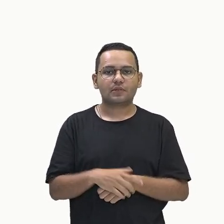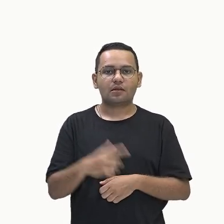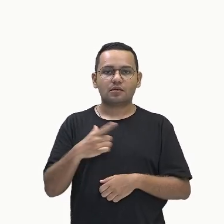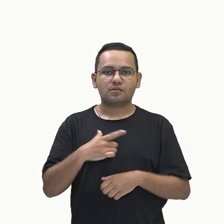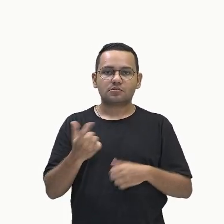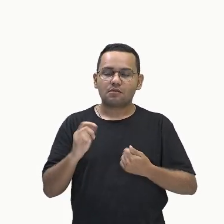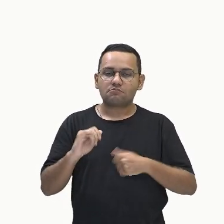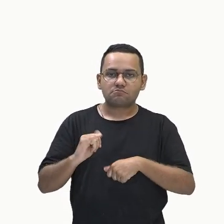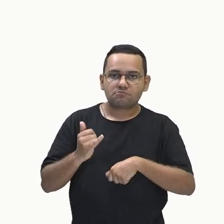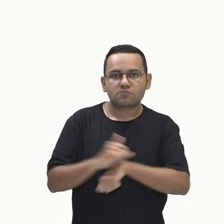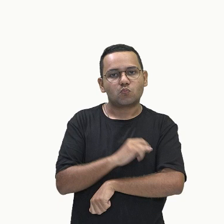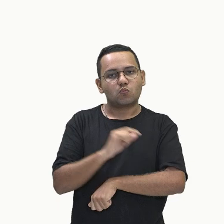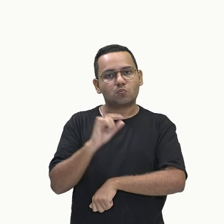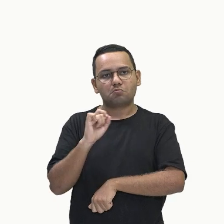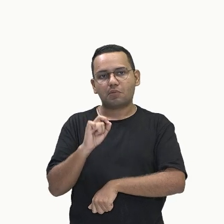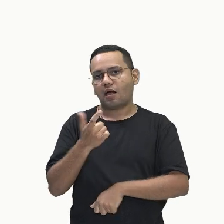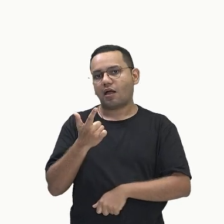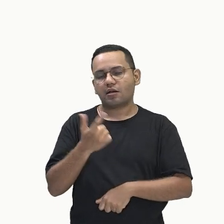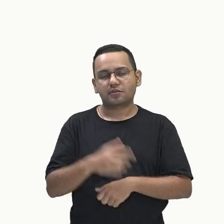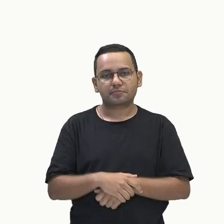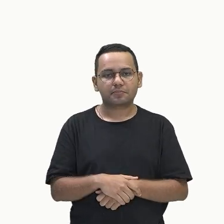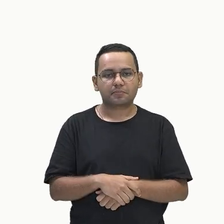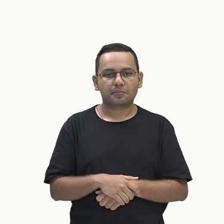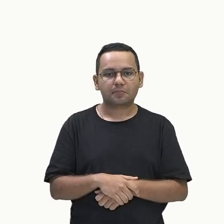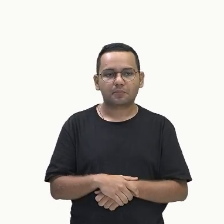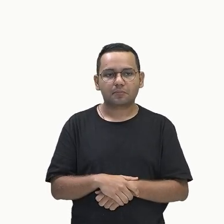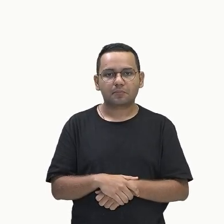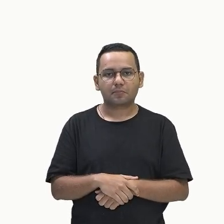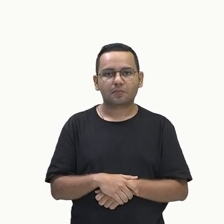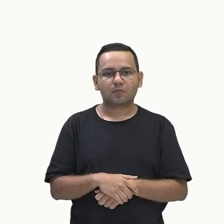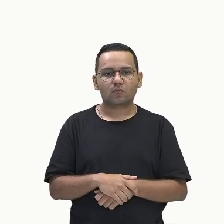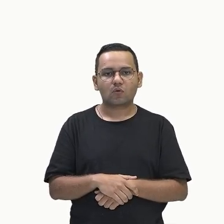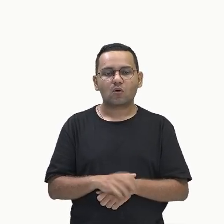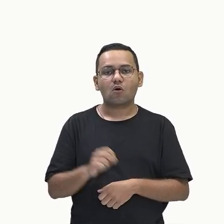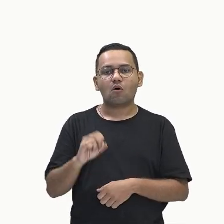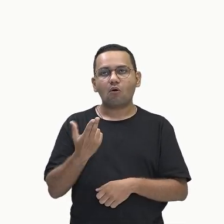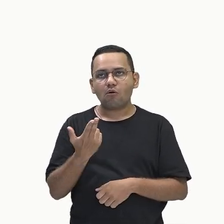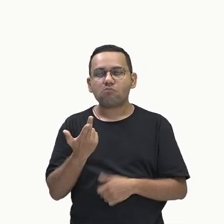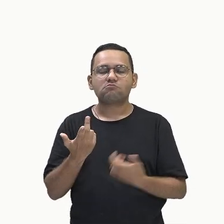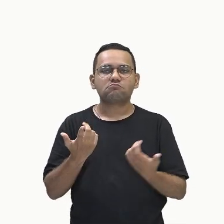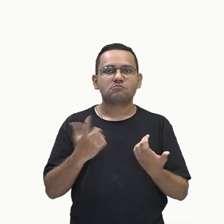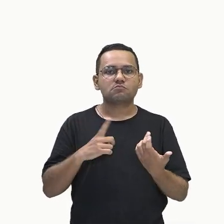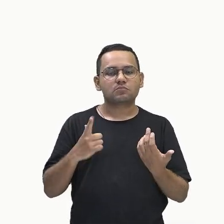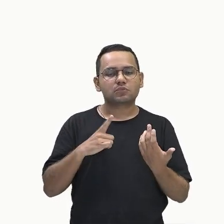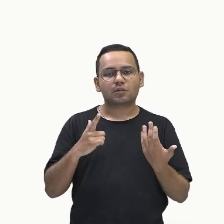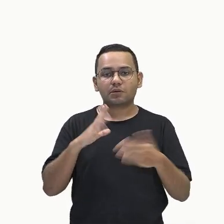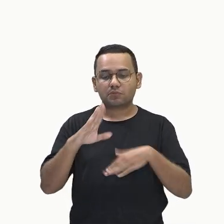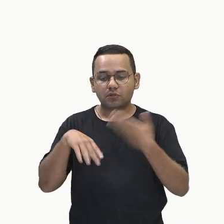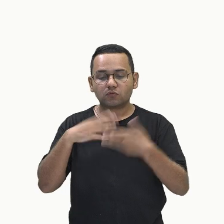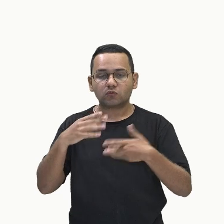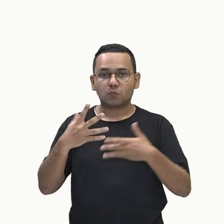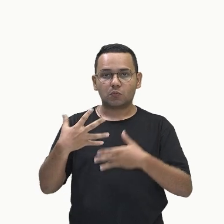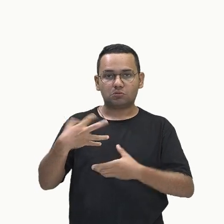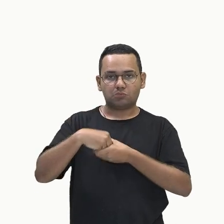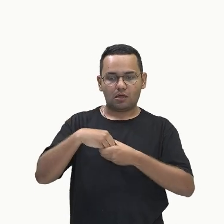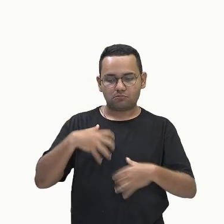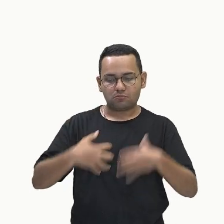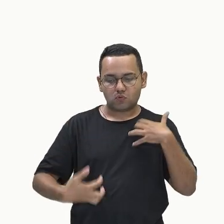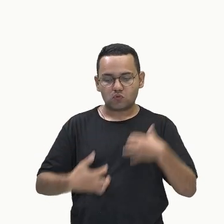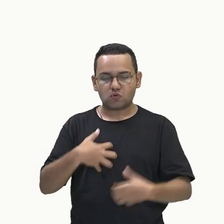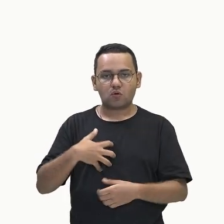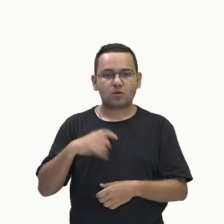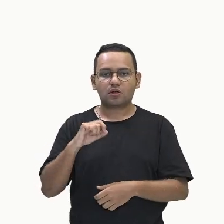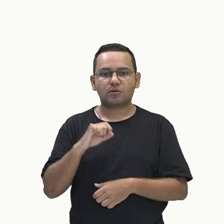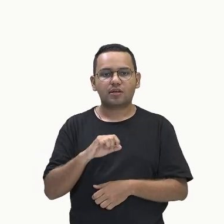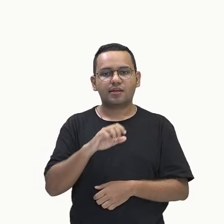corporal algumas vezes, tá? O amadurecimento de órgãos internos, Tá bom? Esses hormônios que vão provocar isso, que vão atuar isso, será